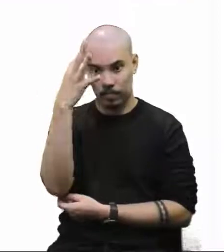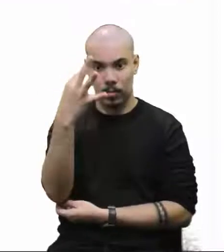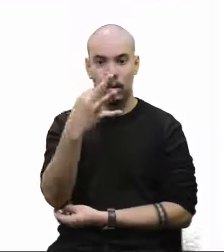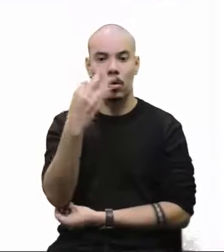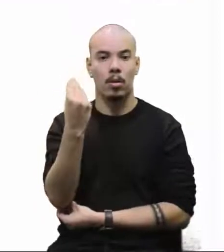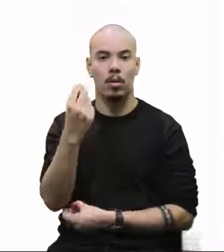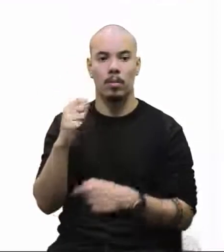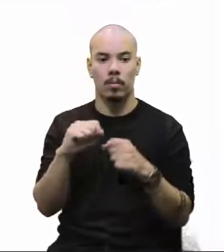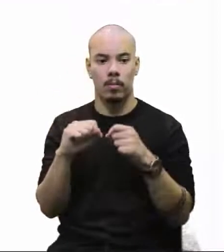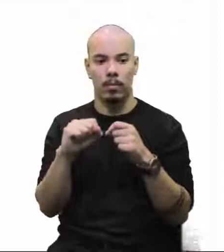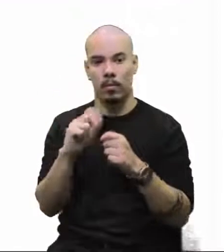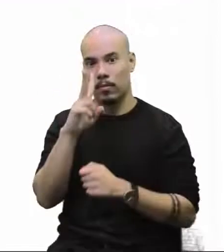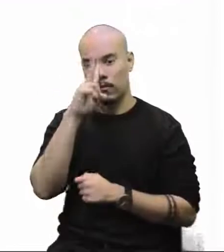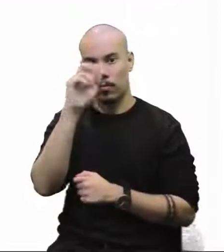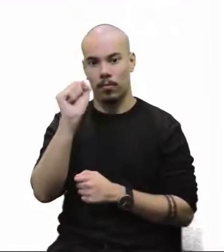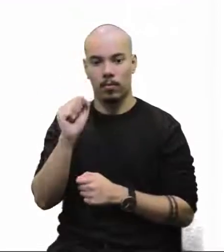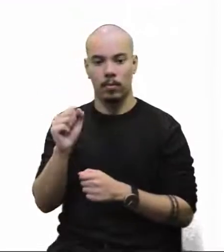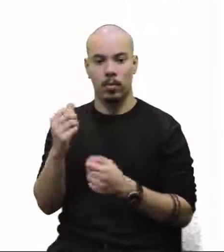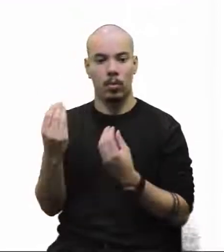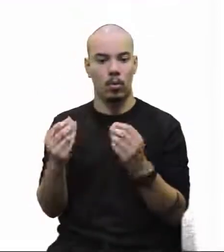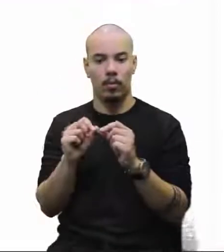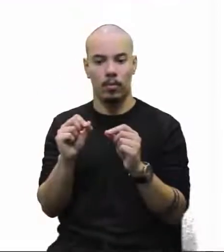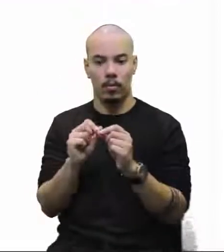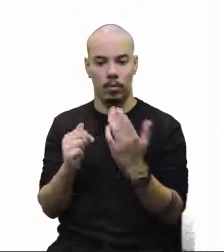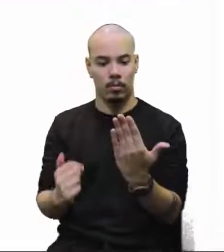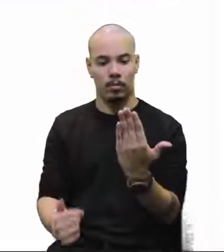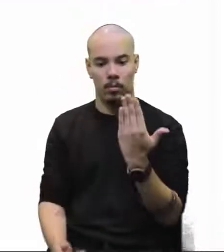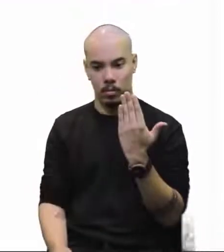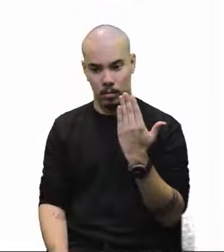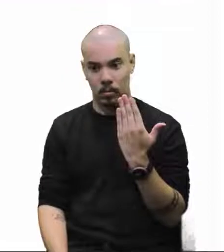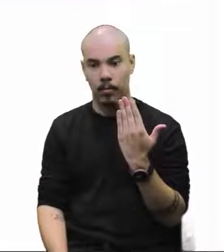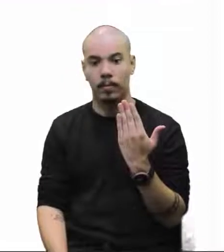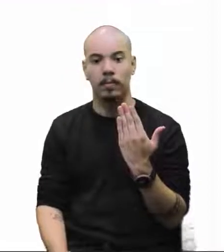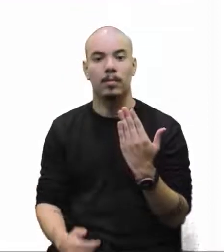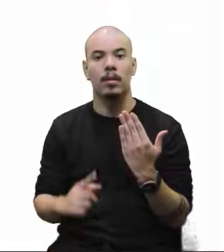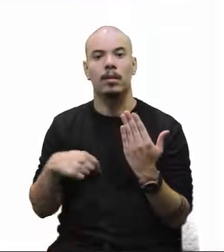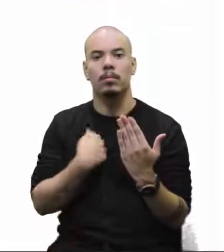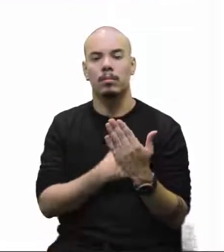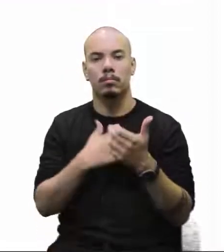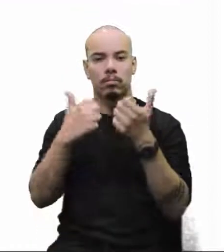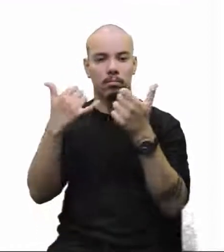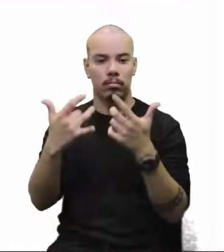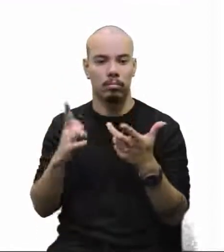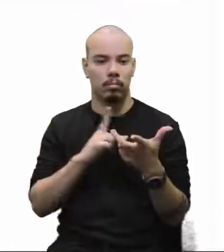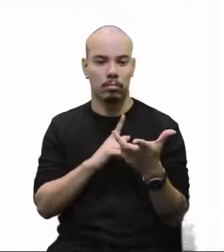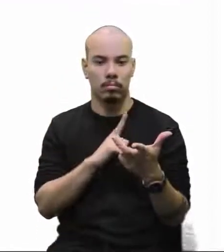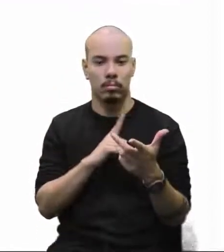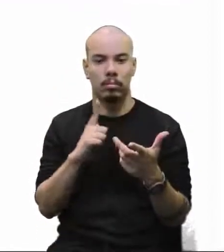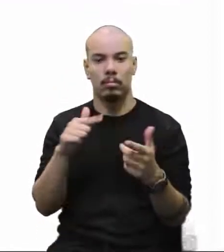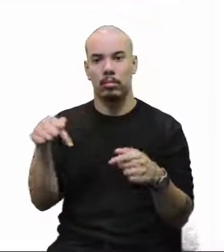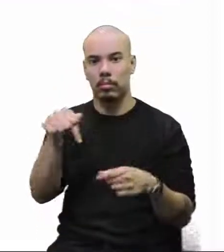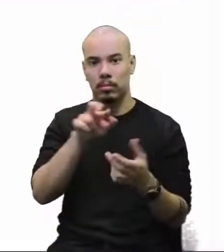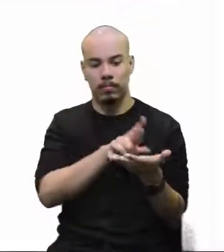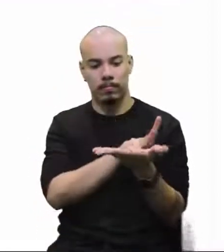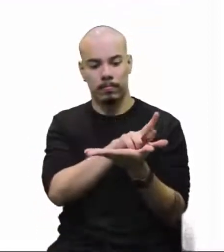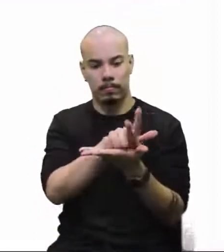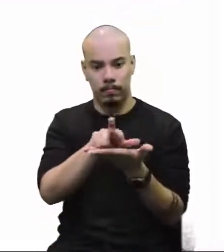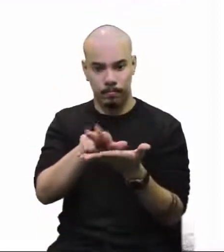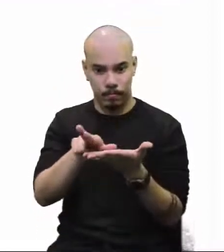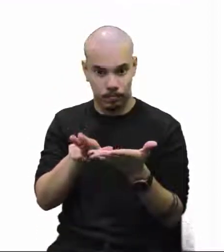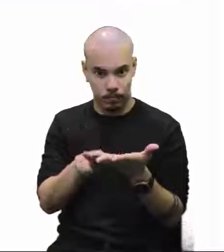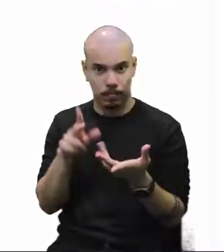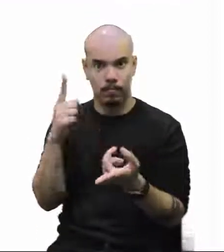força magnética na direção do empurrão. E como nós falamos, várias cargas aí se movimentando, que o movimento de descarga